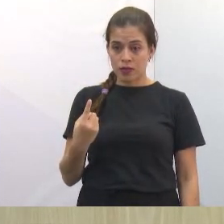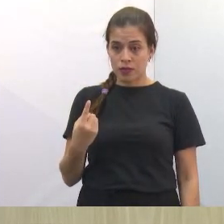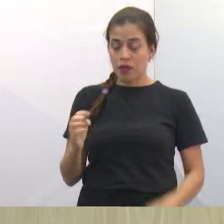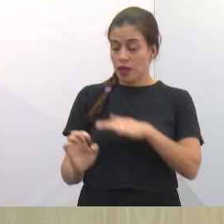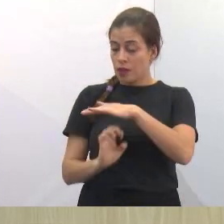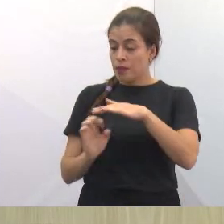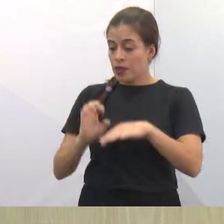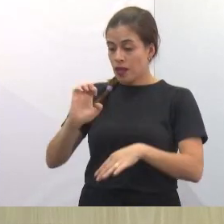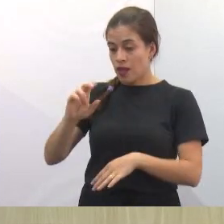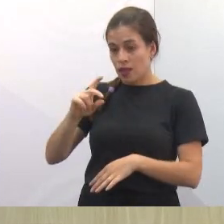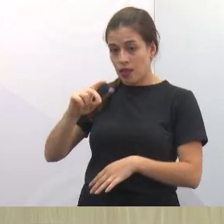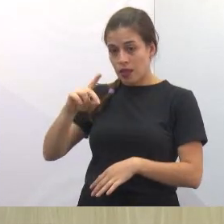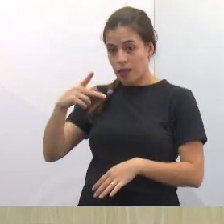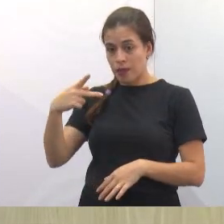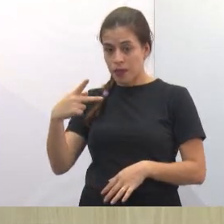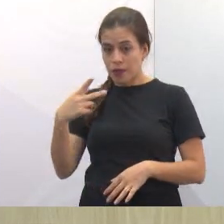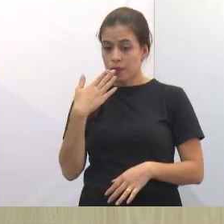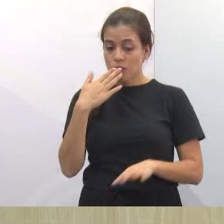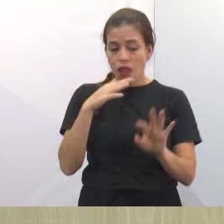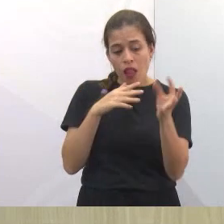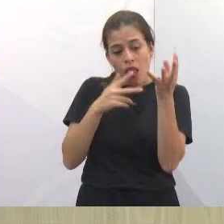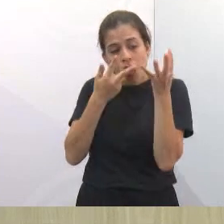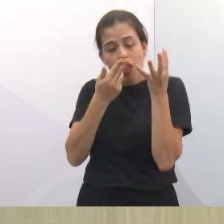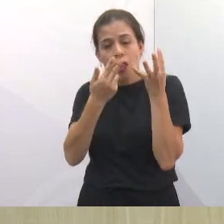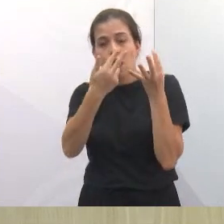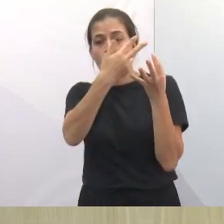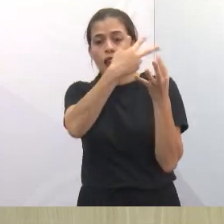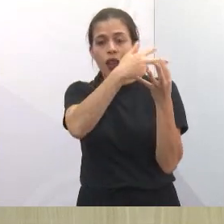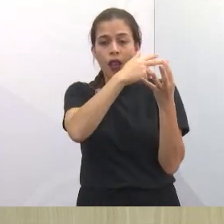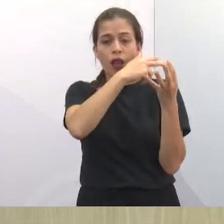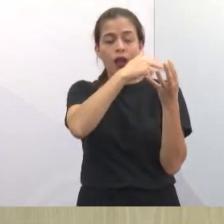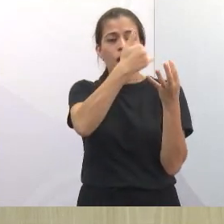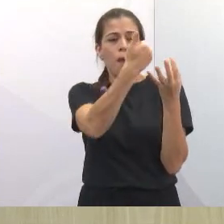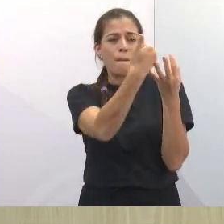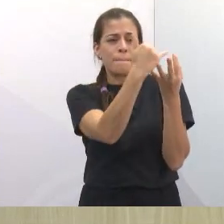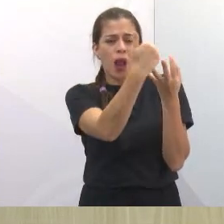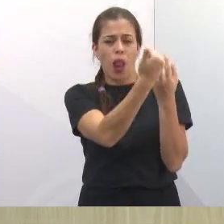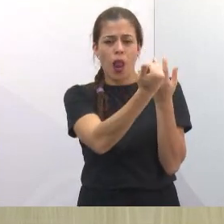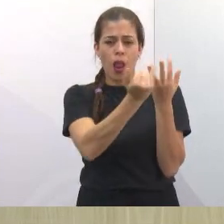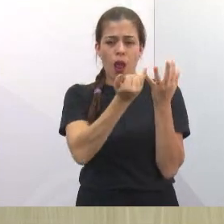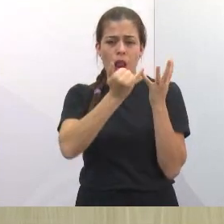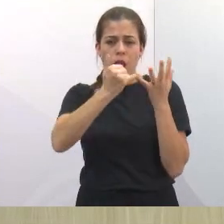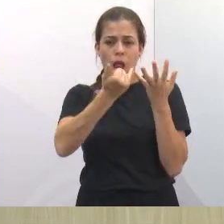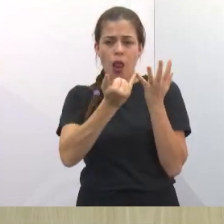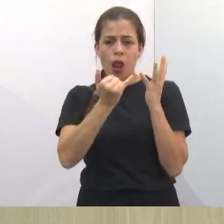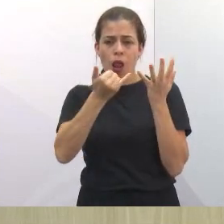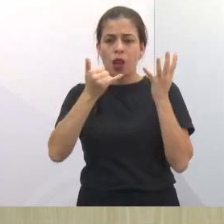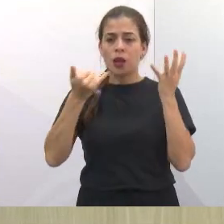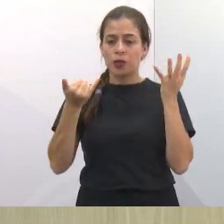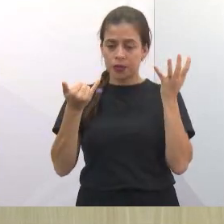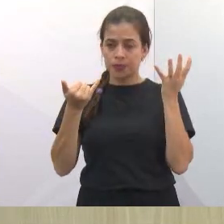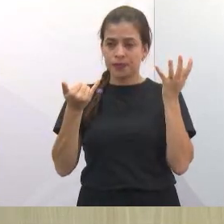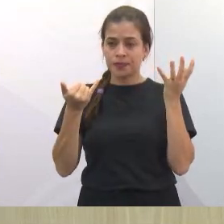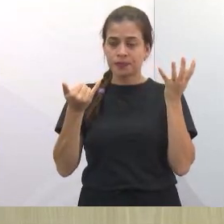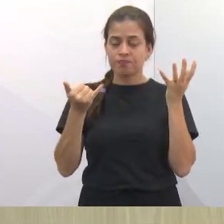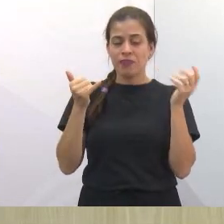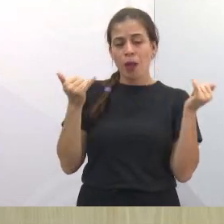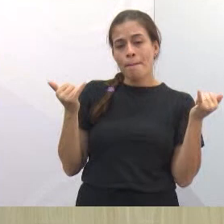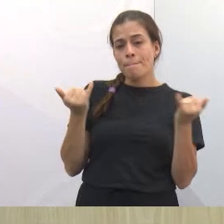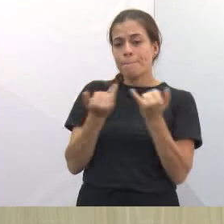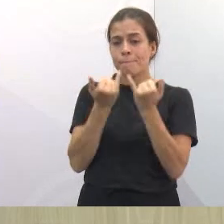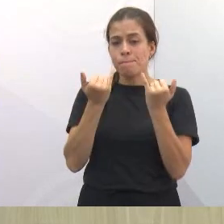201. A IDP solicitando poda de árvores cujos galhos encostados nos fios da rede